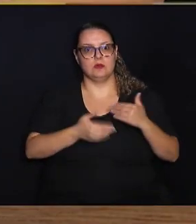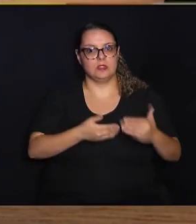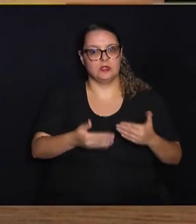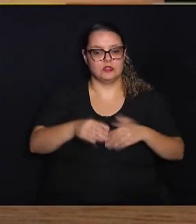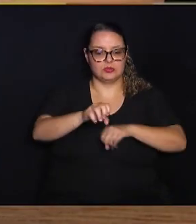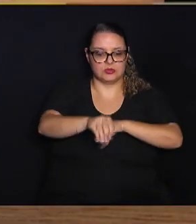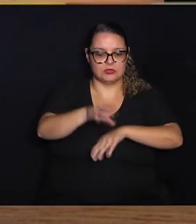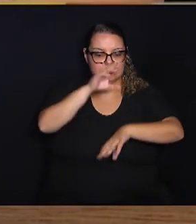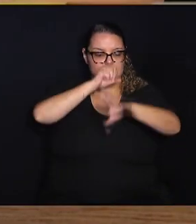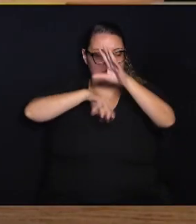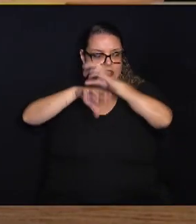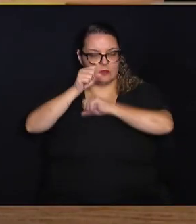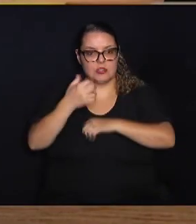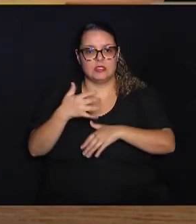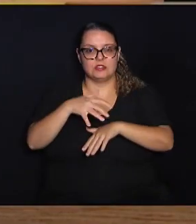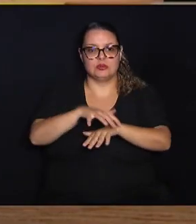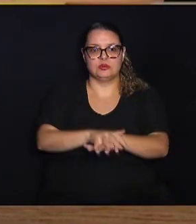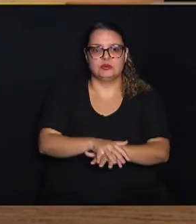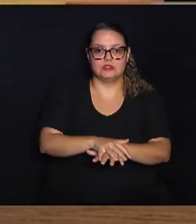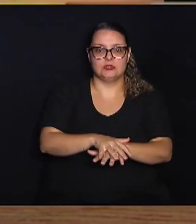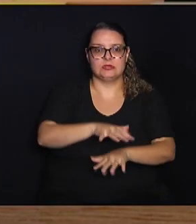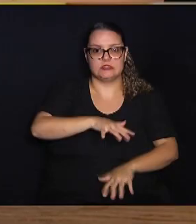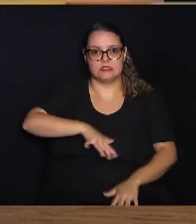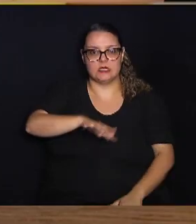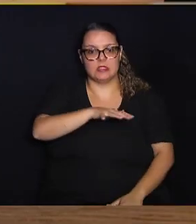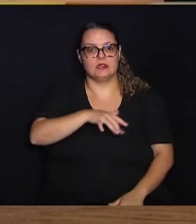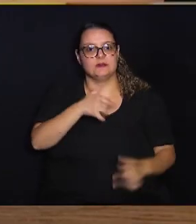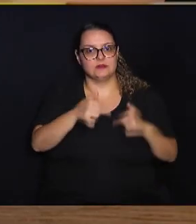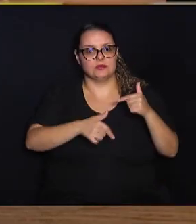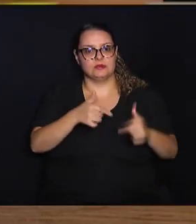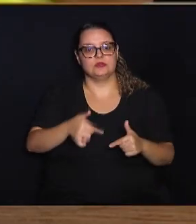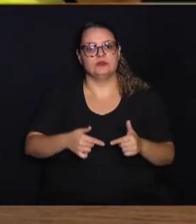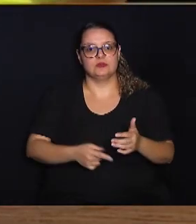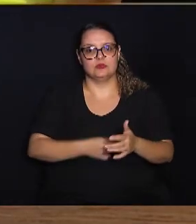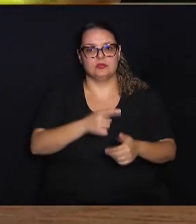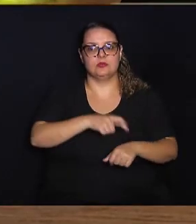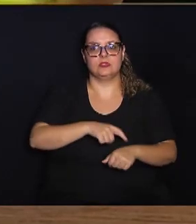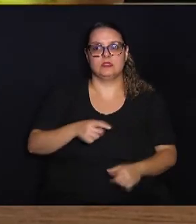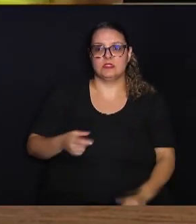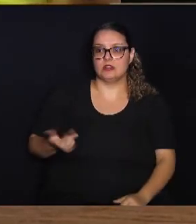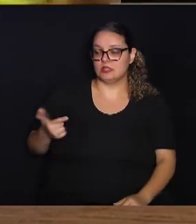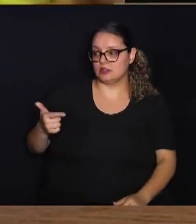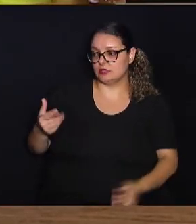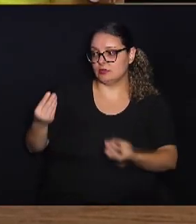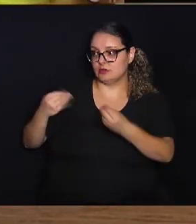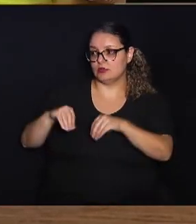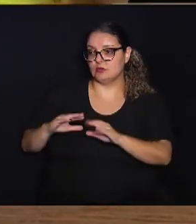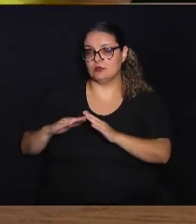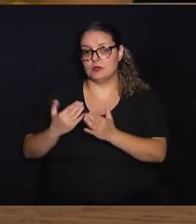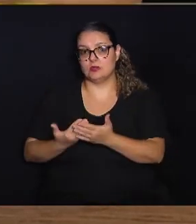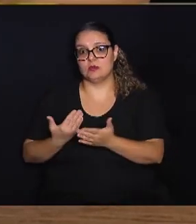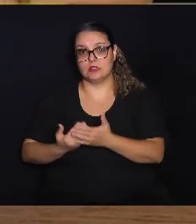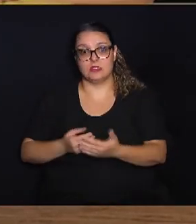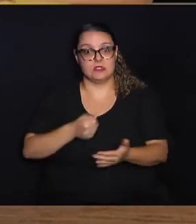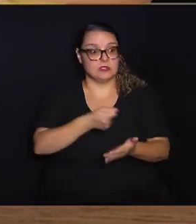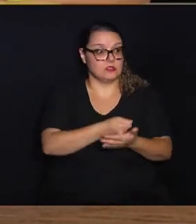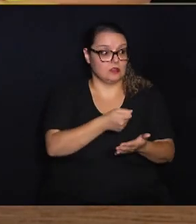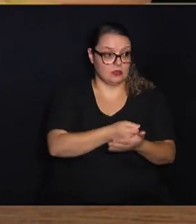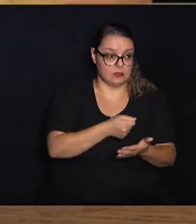aprendizagem, ser inserido no mercado de trabalho num primeiro momento para aprender Sem mesmo. prejuízo dos estudos, né? Não, a